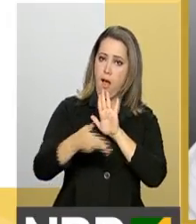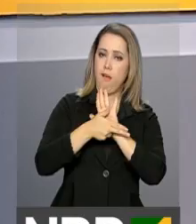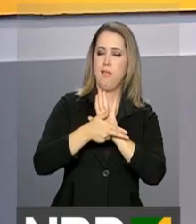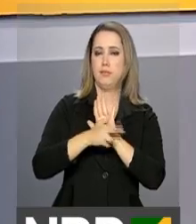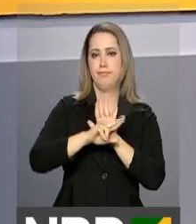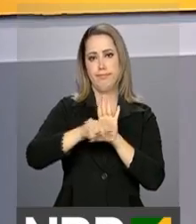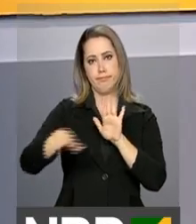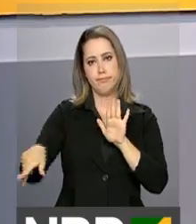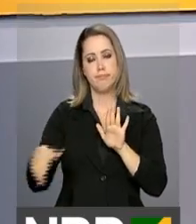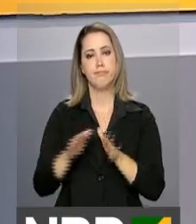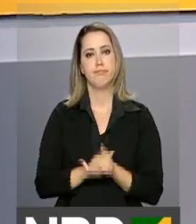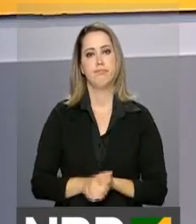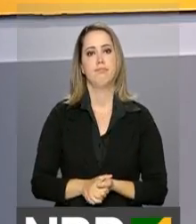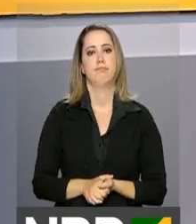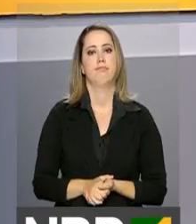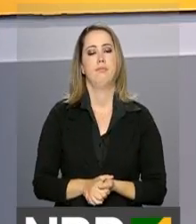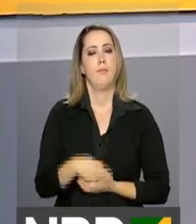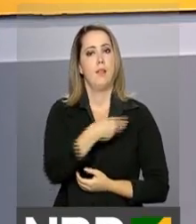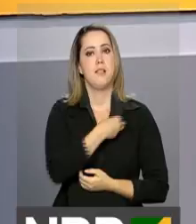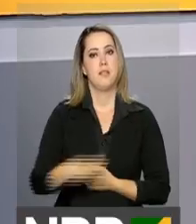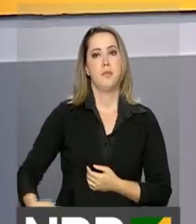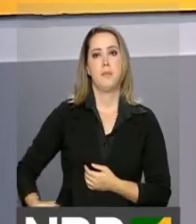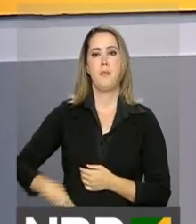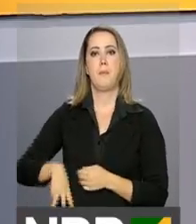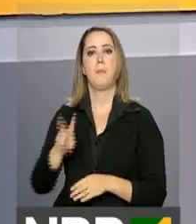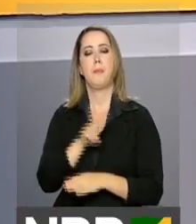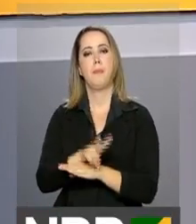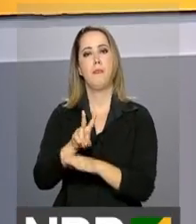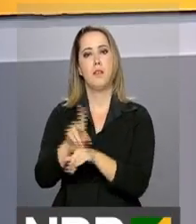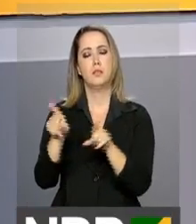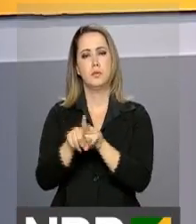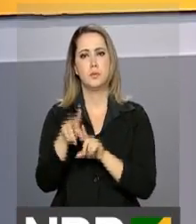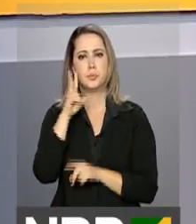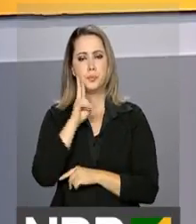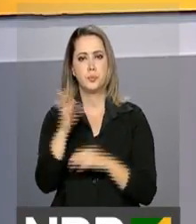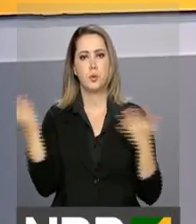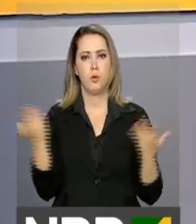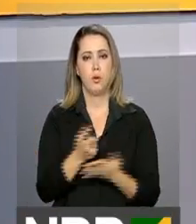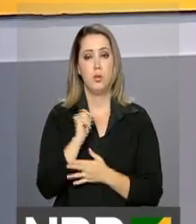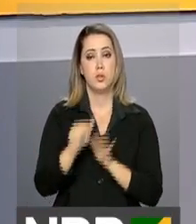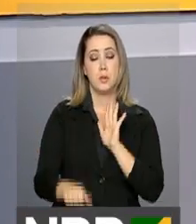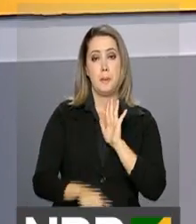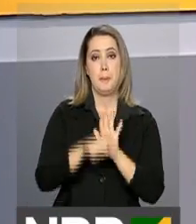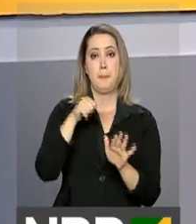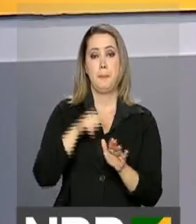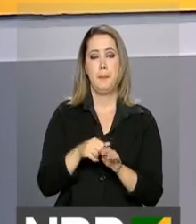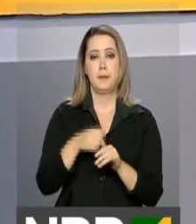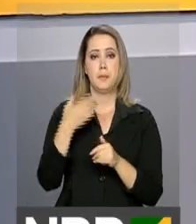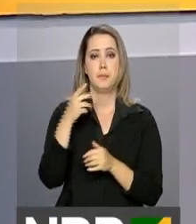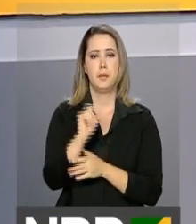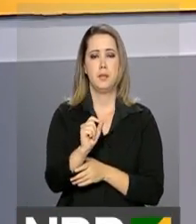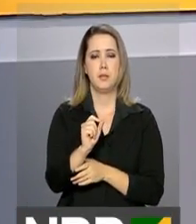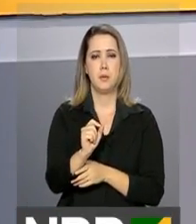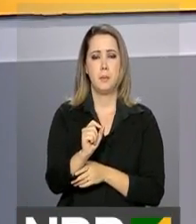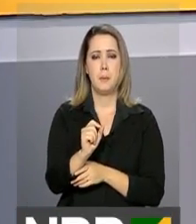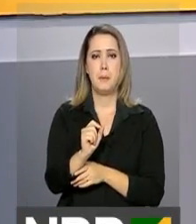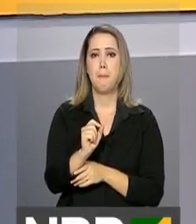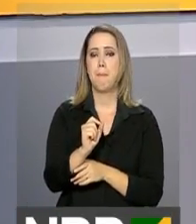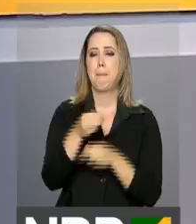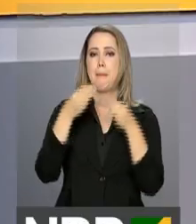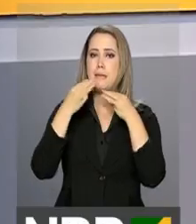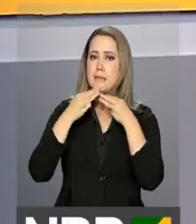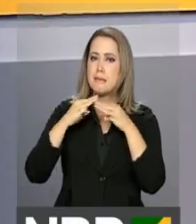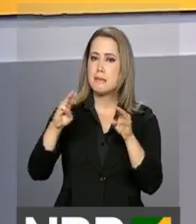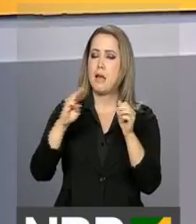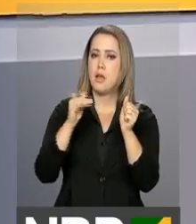brasil o ministro da defesa raúl jungmann também acompanhou hoje a primeira transmissão criptografada ou seja